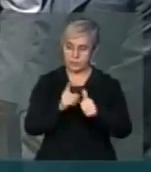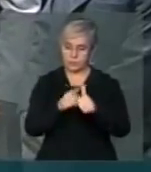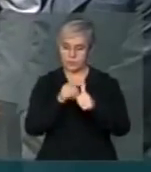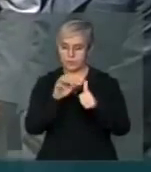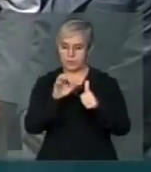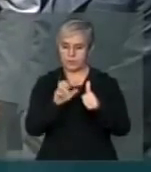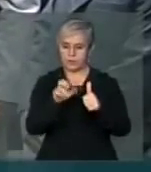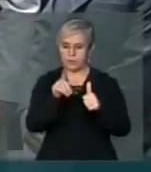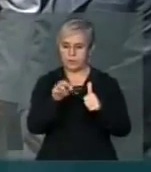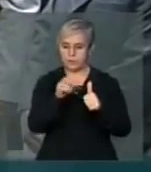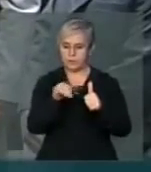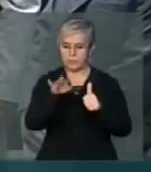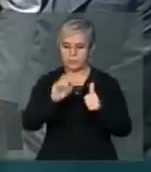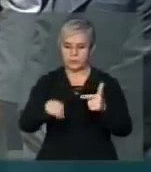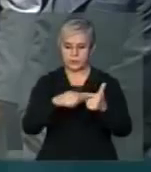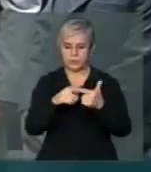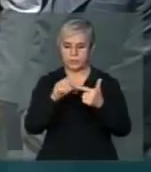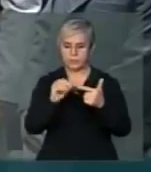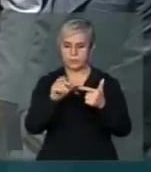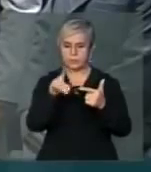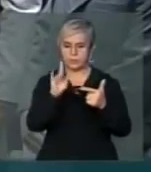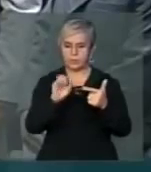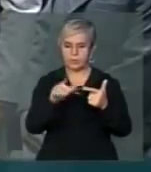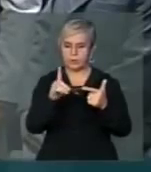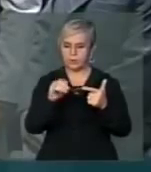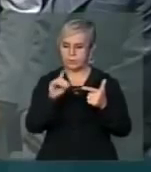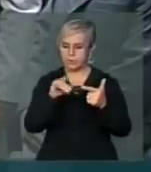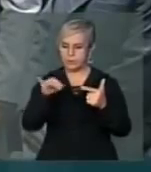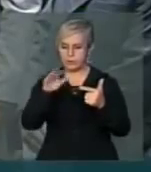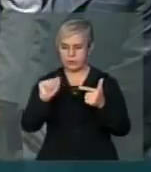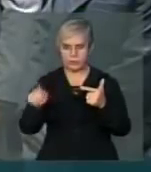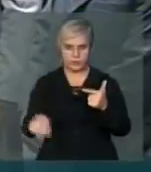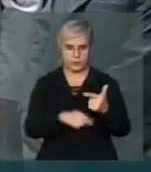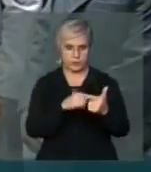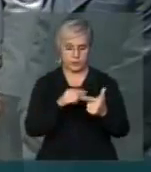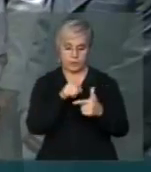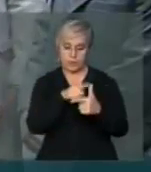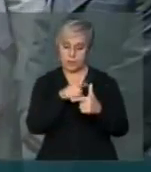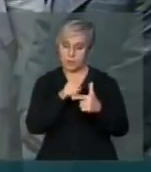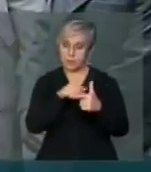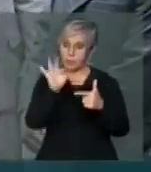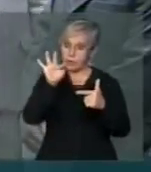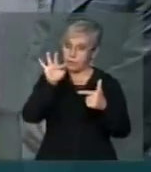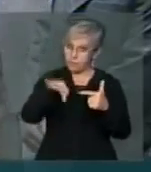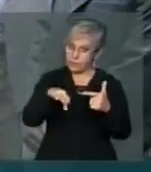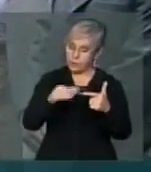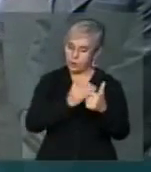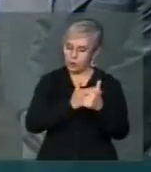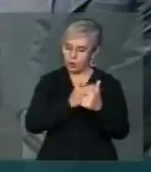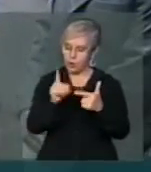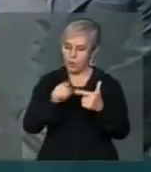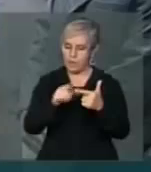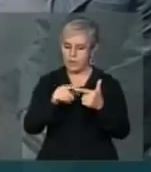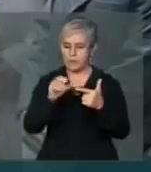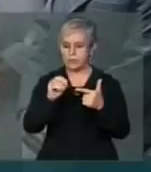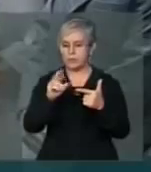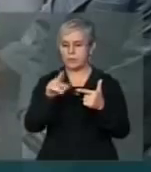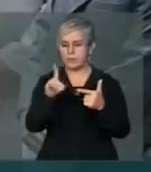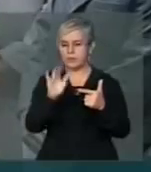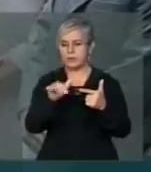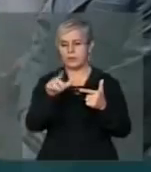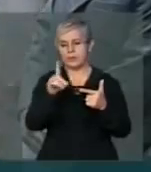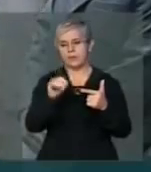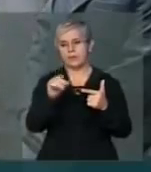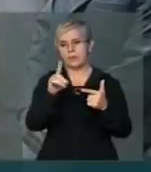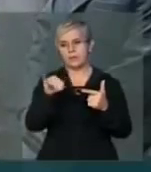expediente e a ordem do dia. 2. Uma vez finalizado o expediente, inicia-se a ordem do dia,